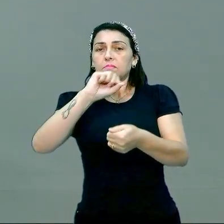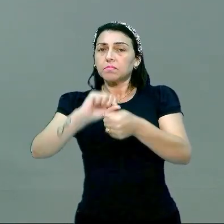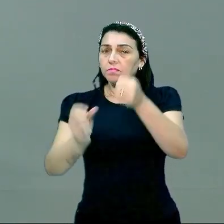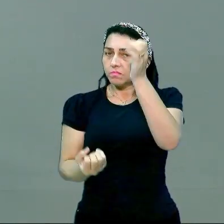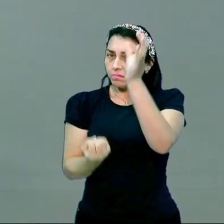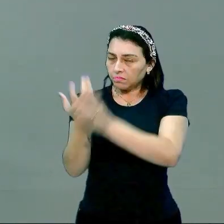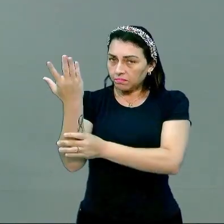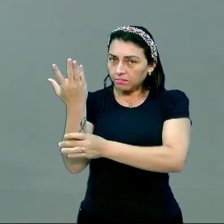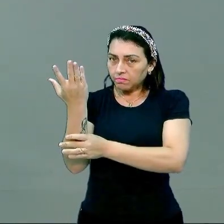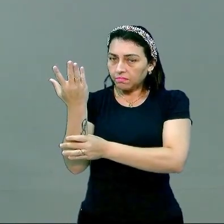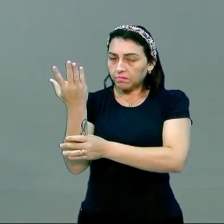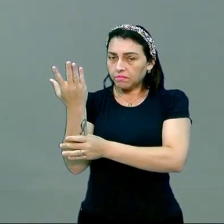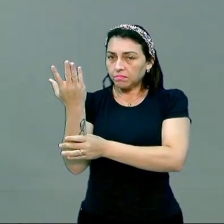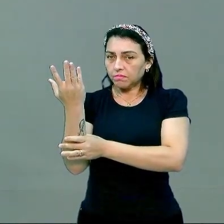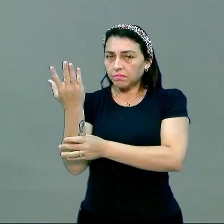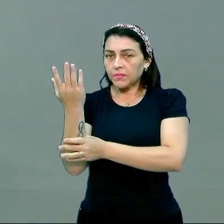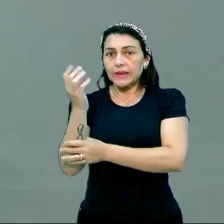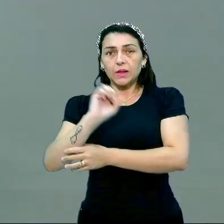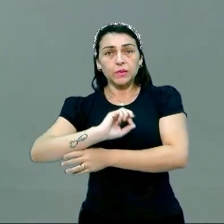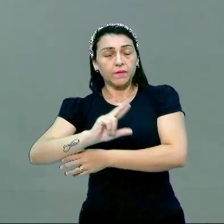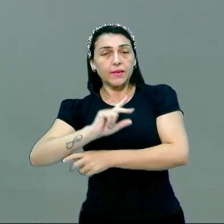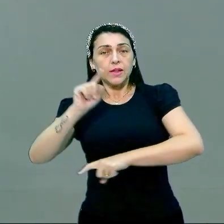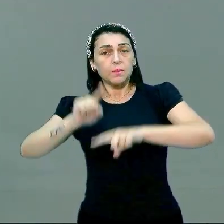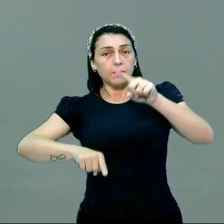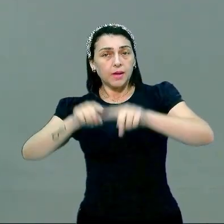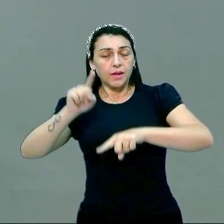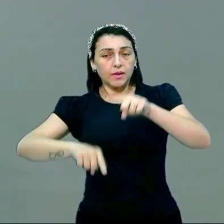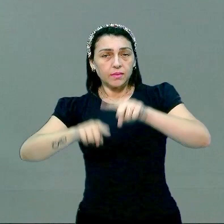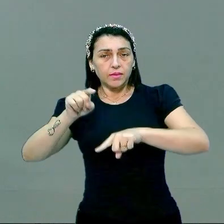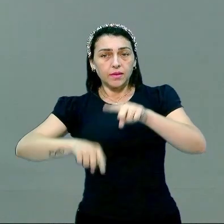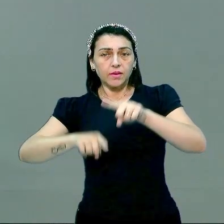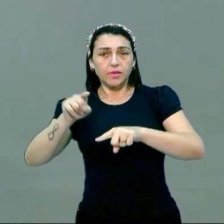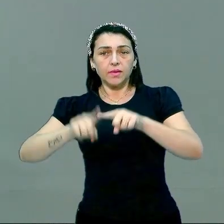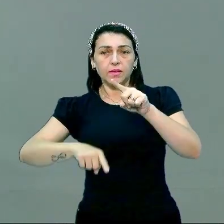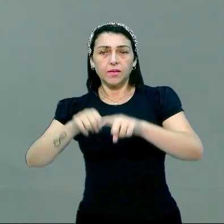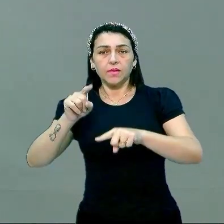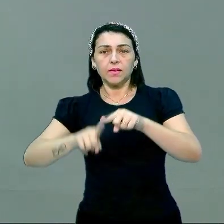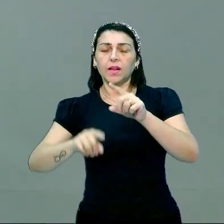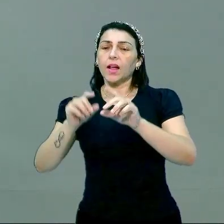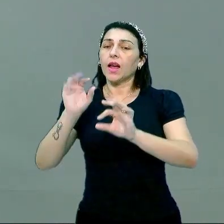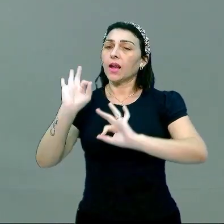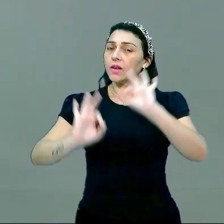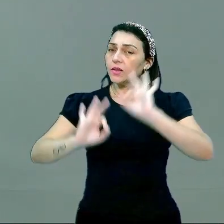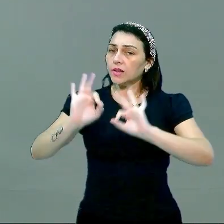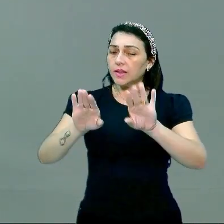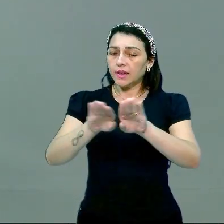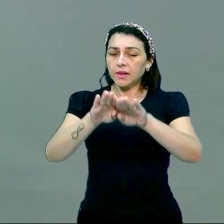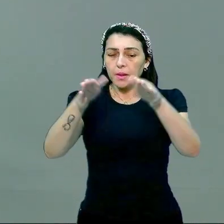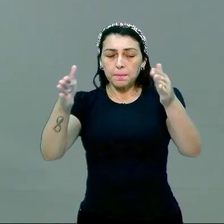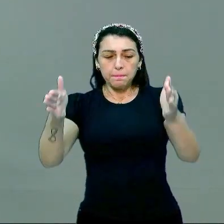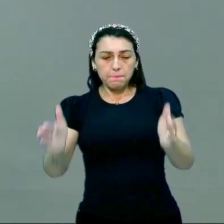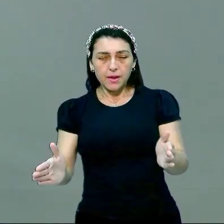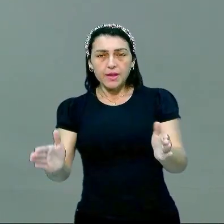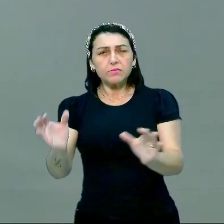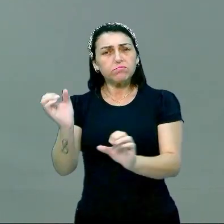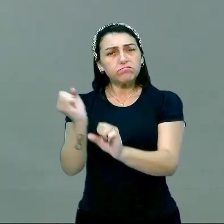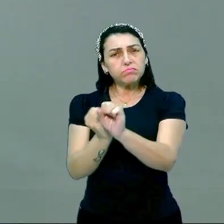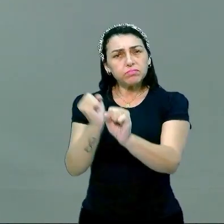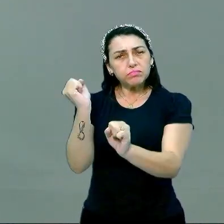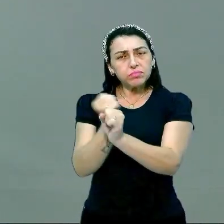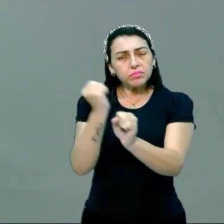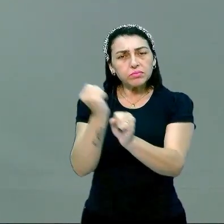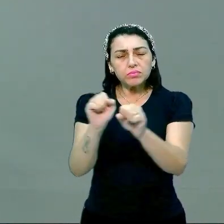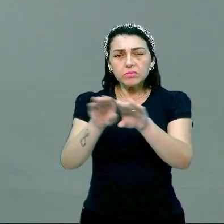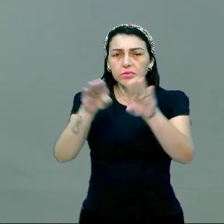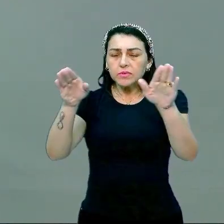não está necessariamente fazendo uma mercadoria. Todavia, quando ele constrói essa mesa, o fabrico dessa